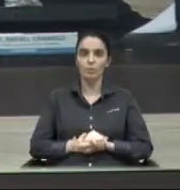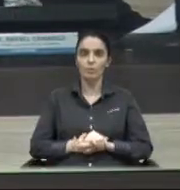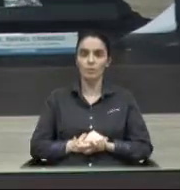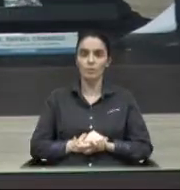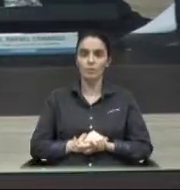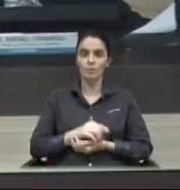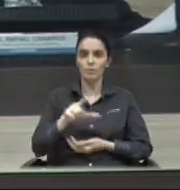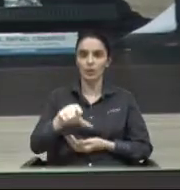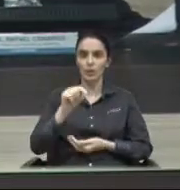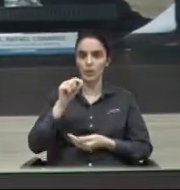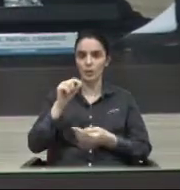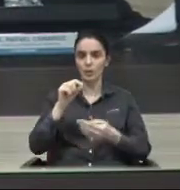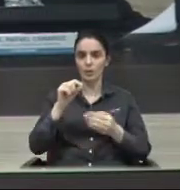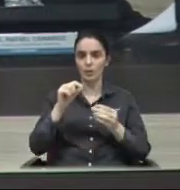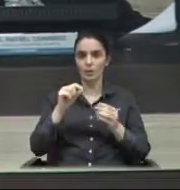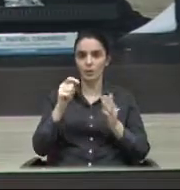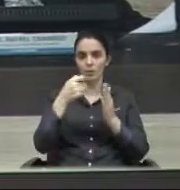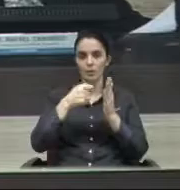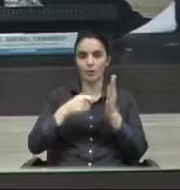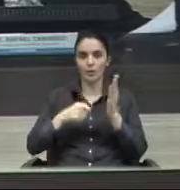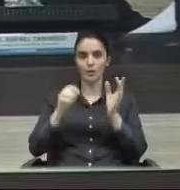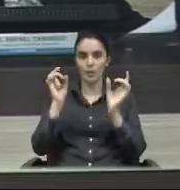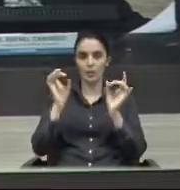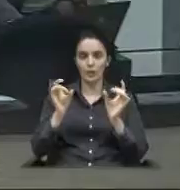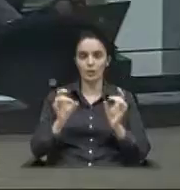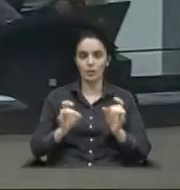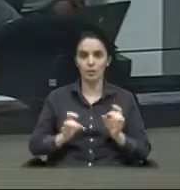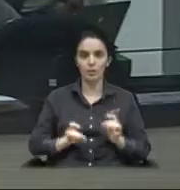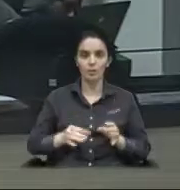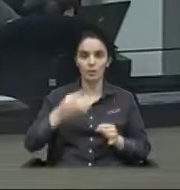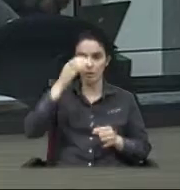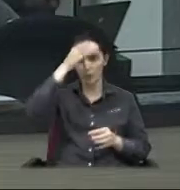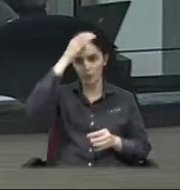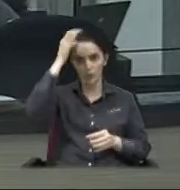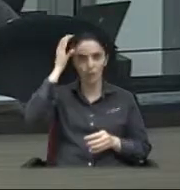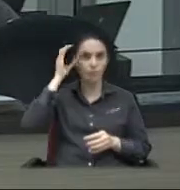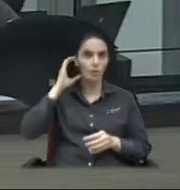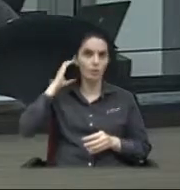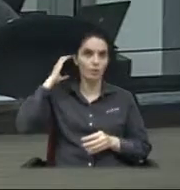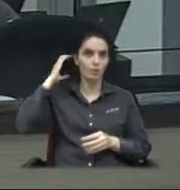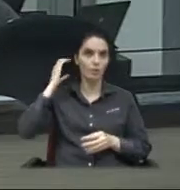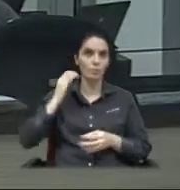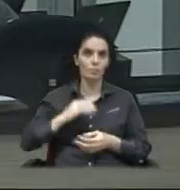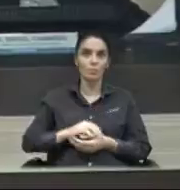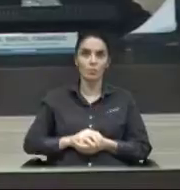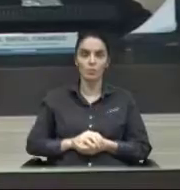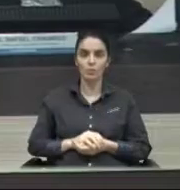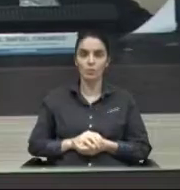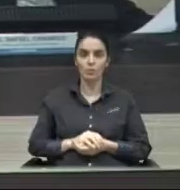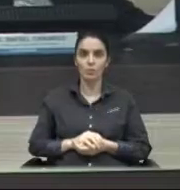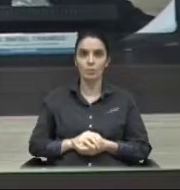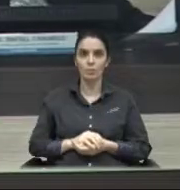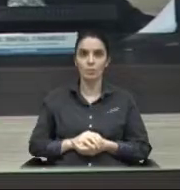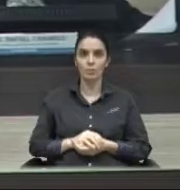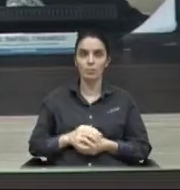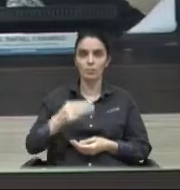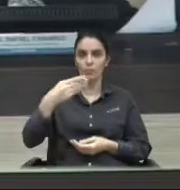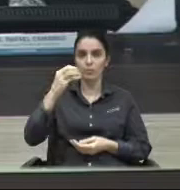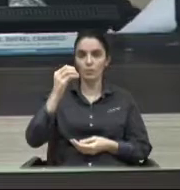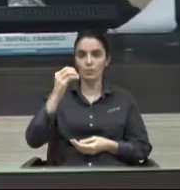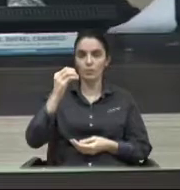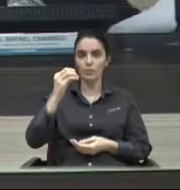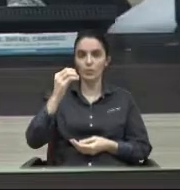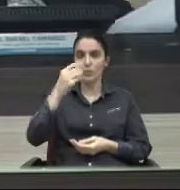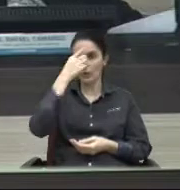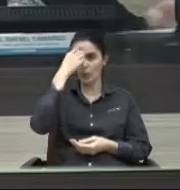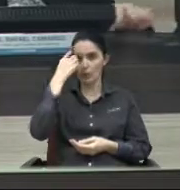o relator especial, a nobre vereadora Carolina Pontes, e a sessão está suspensa por 30 minutos para